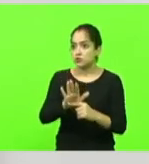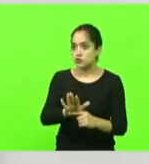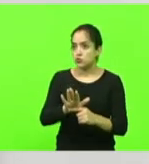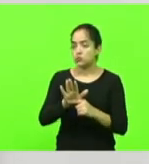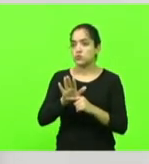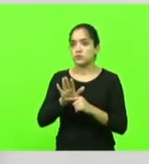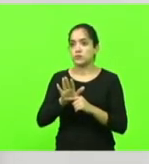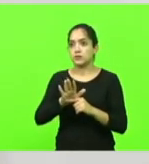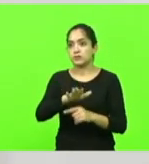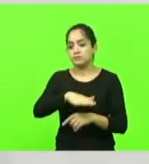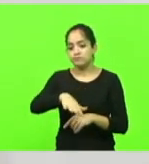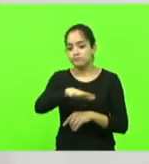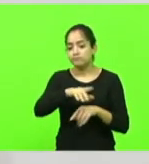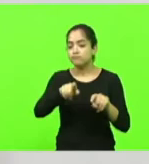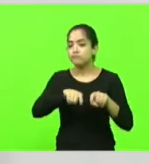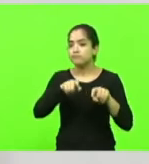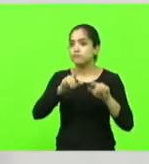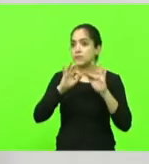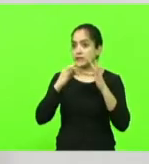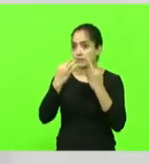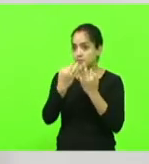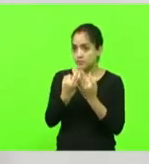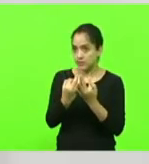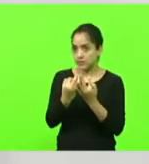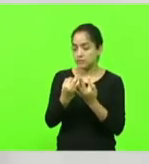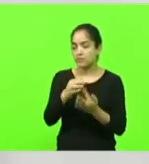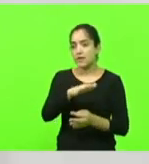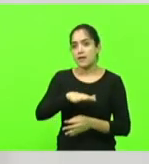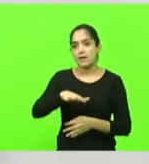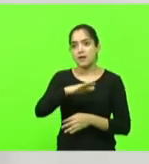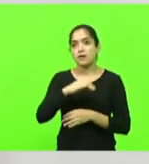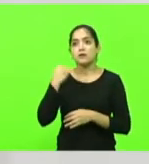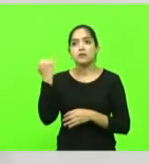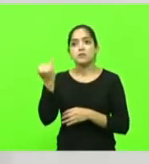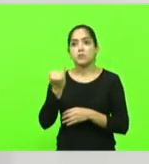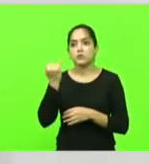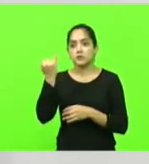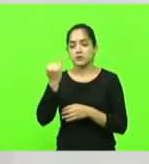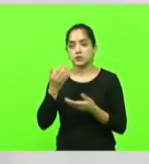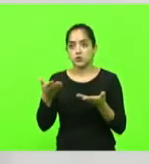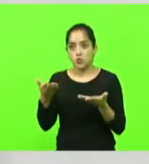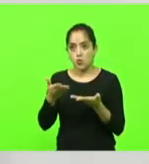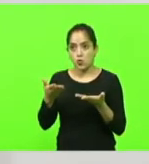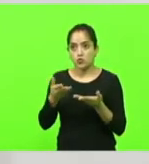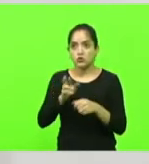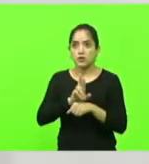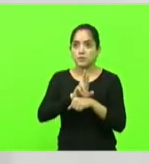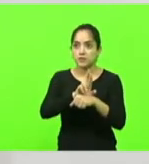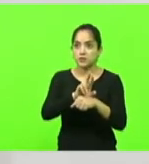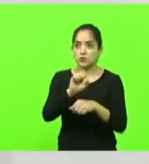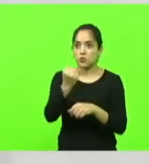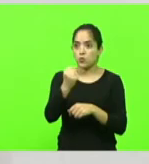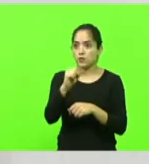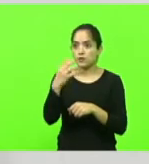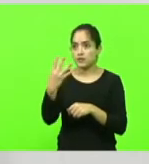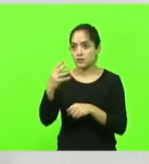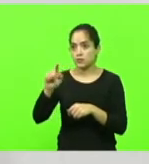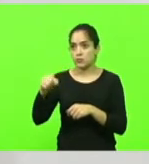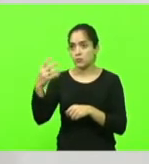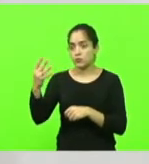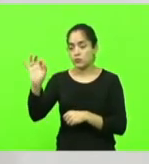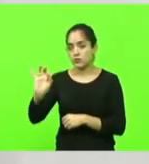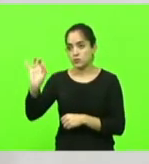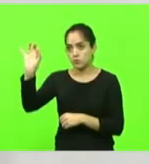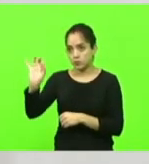agricultura familiar. Um setor de extrema importância para o país, que hoje representa 84,4% de todos